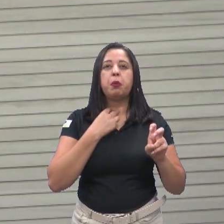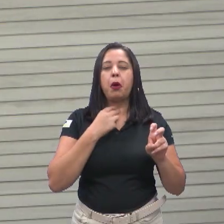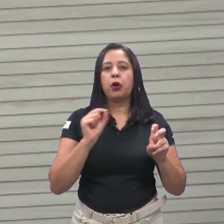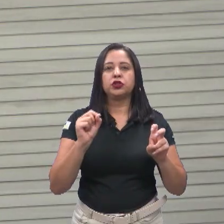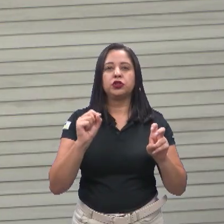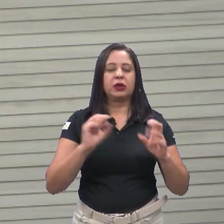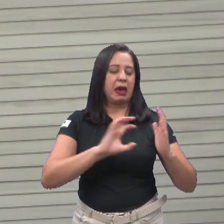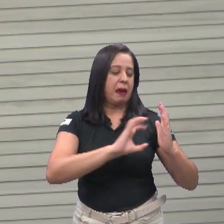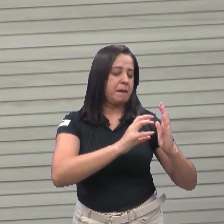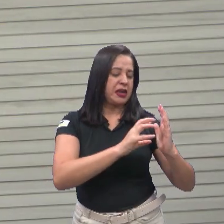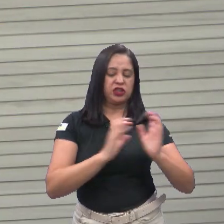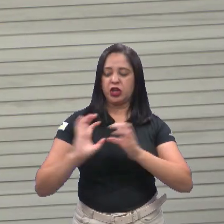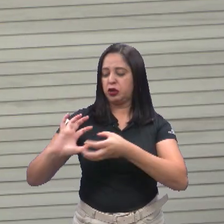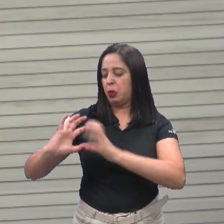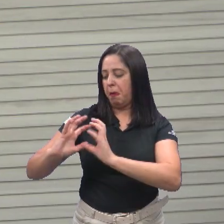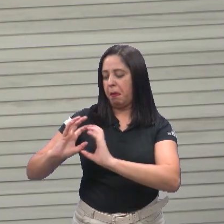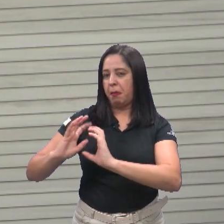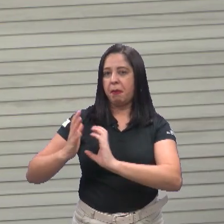que ser deixado,